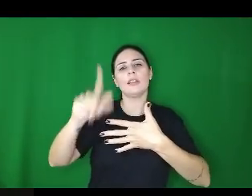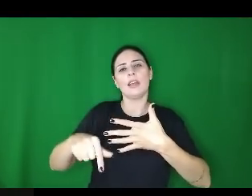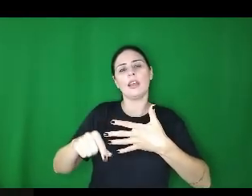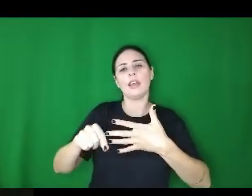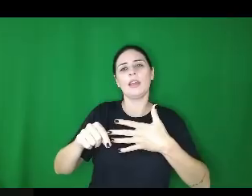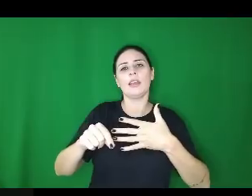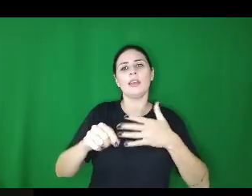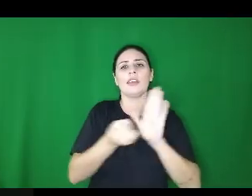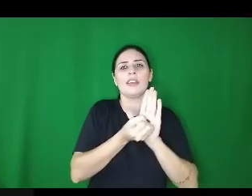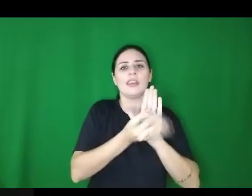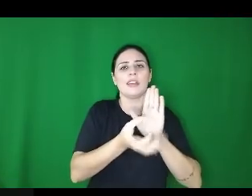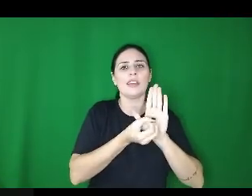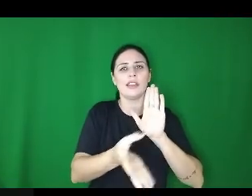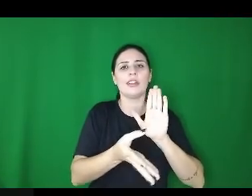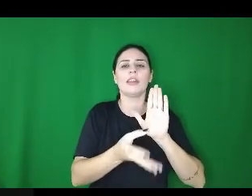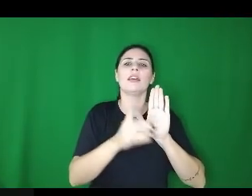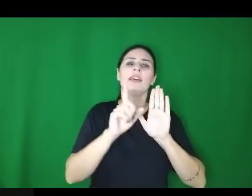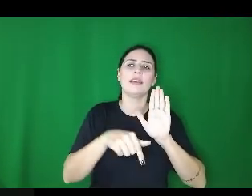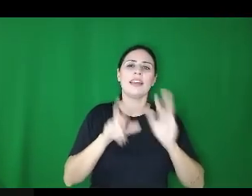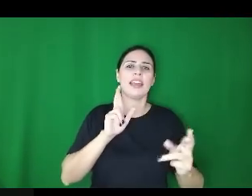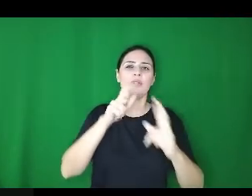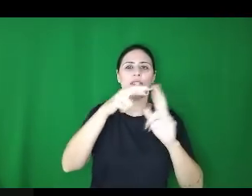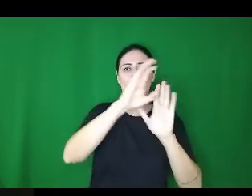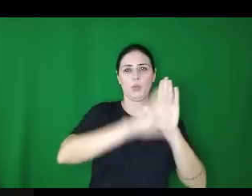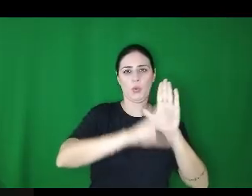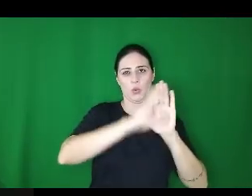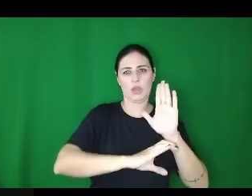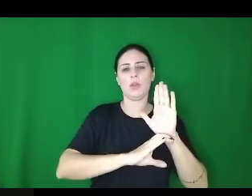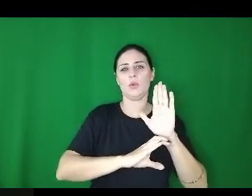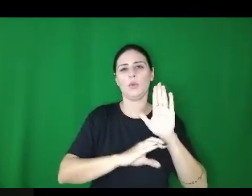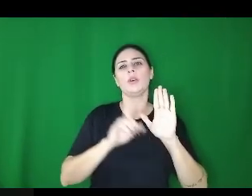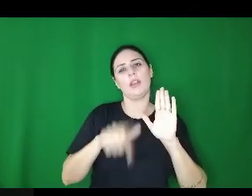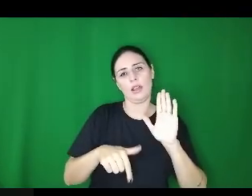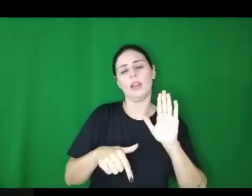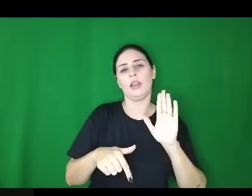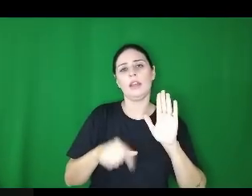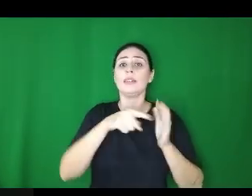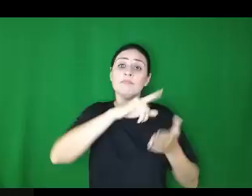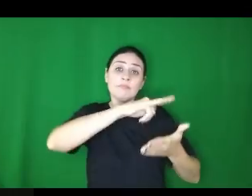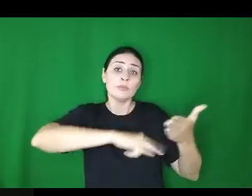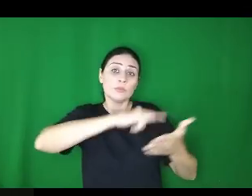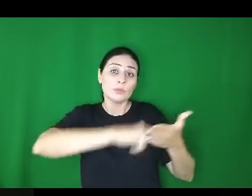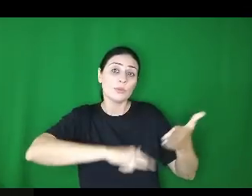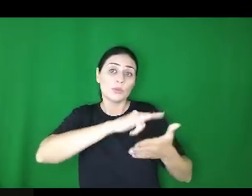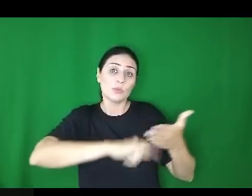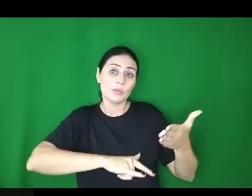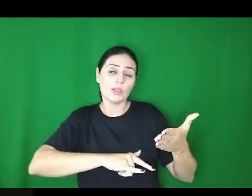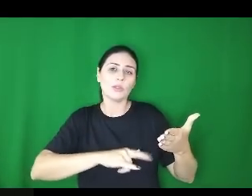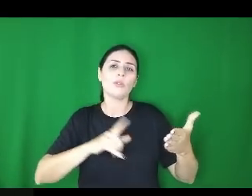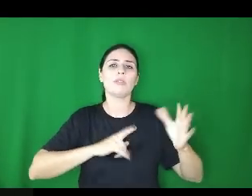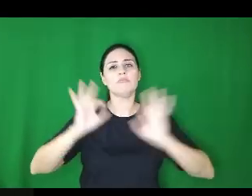avaliação, né, das lacunas de aprendizagem, né, que os alunos ficaram, né, em decorrência do ano anterior,